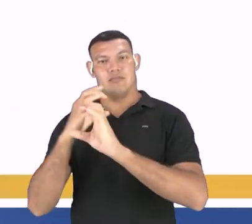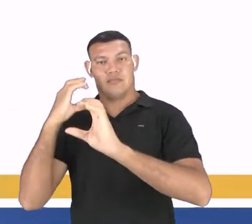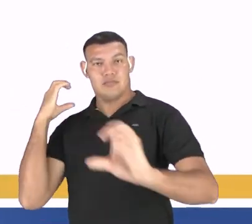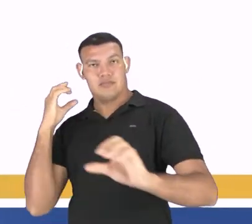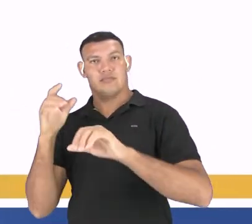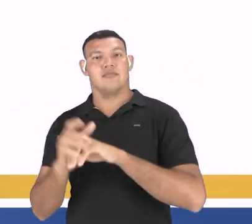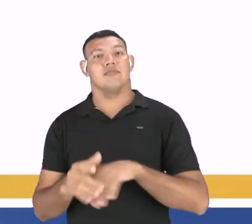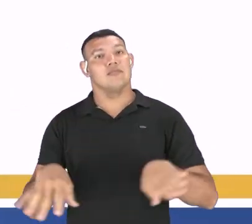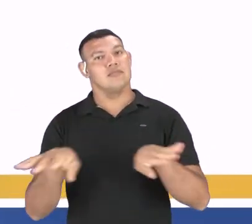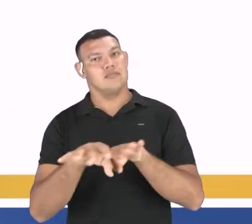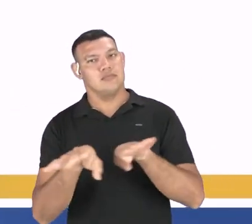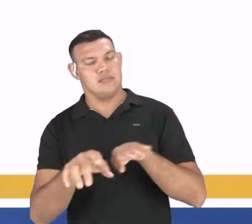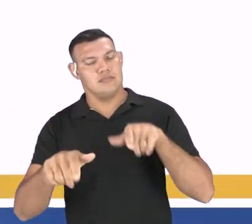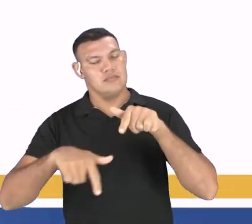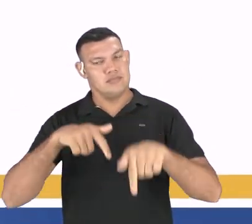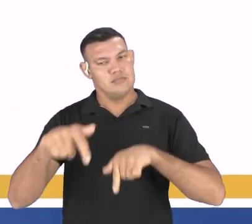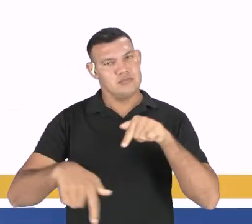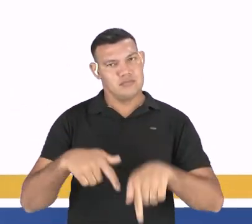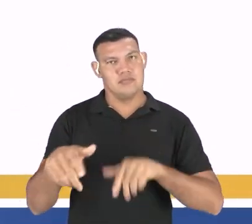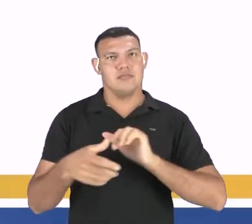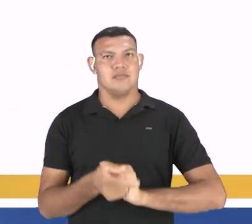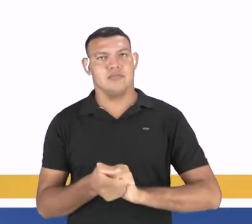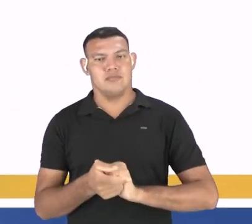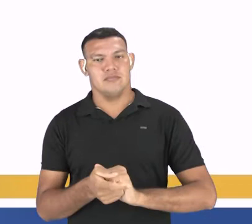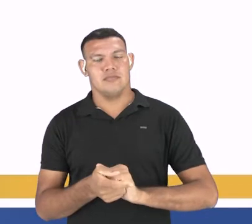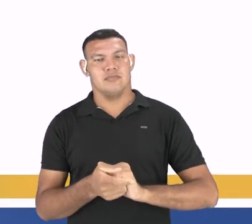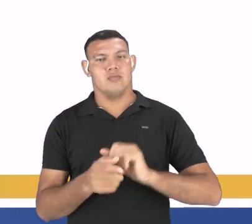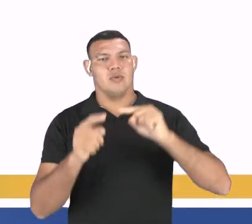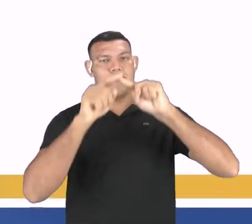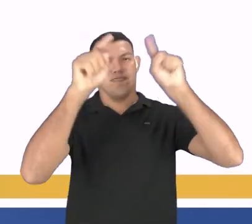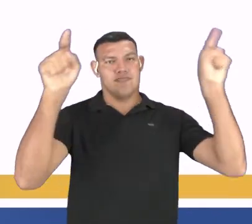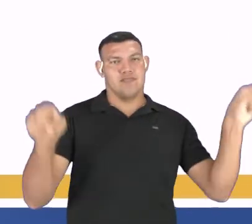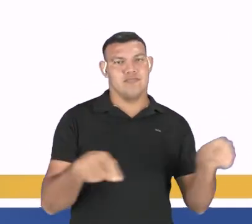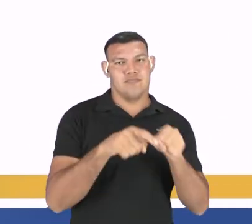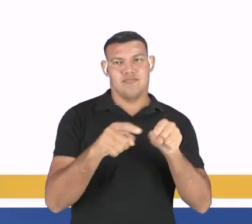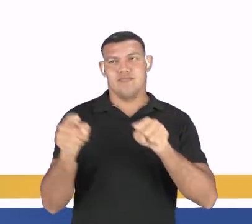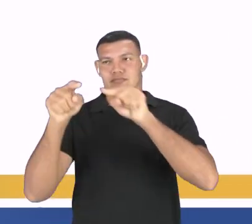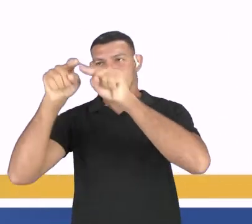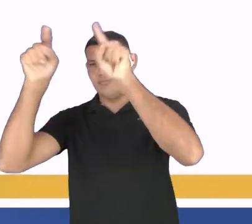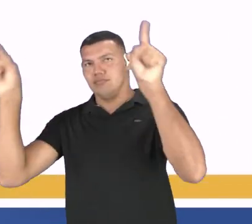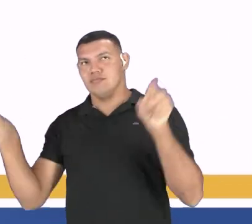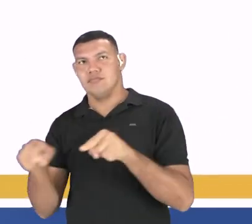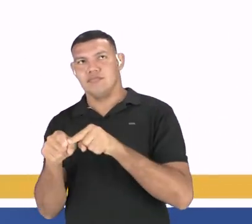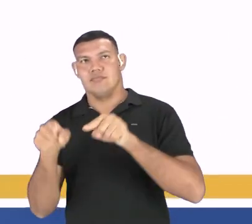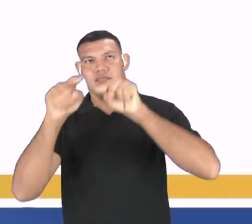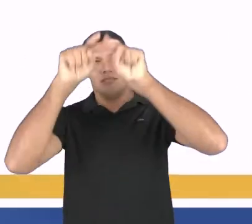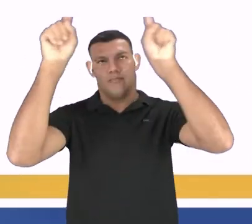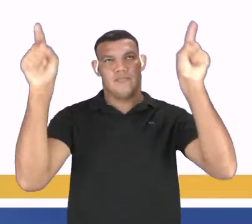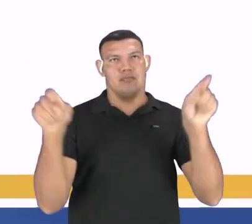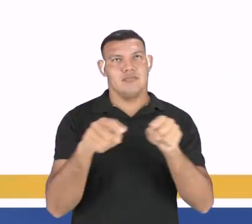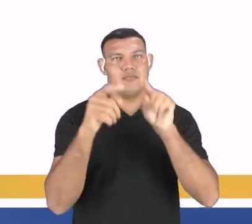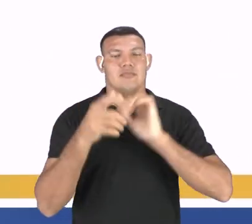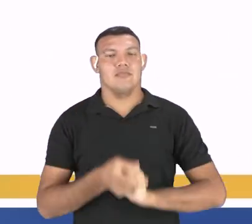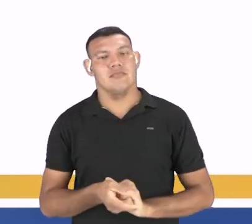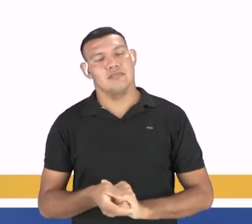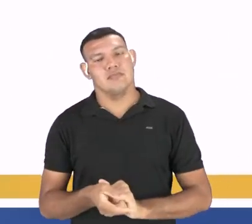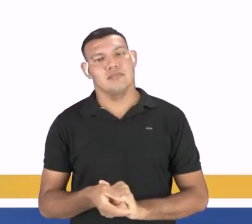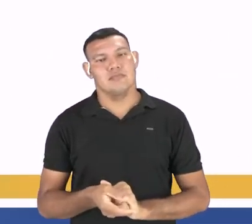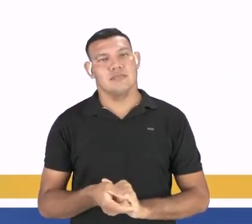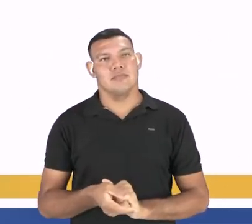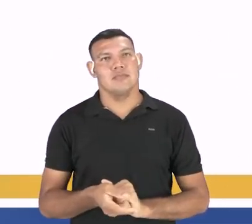EA química né e dentro do Círculo vamos ter ali outras áreas para a Engenharia Bioquímica